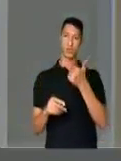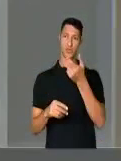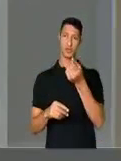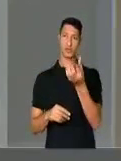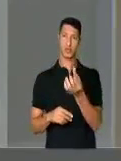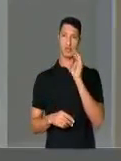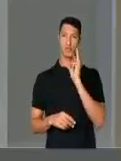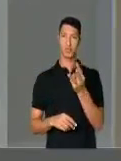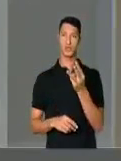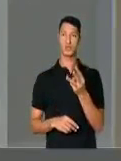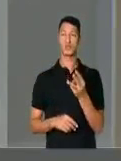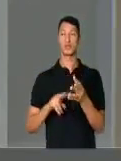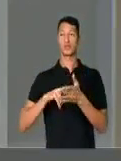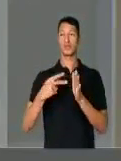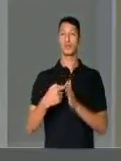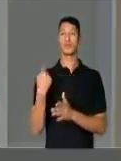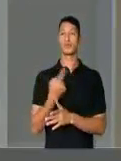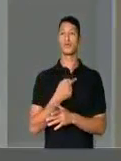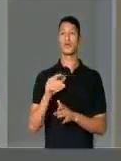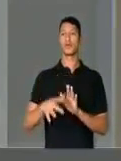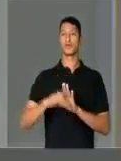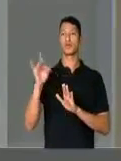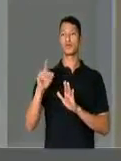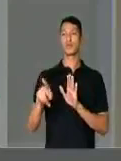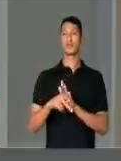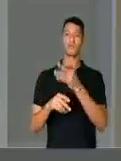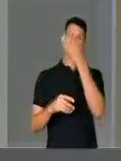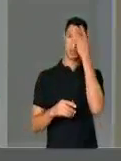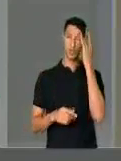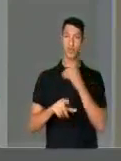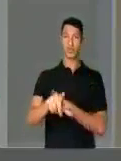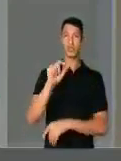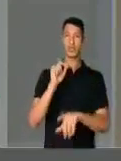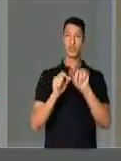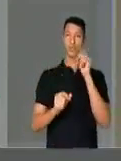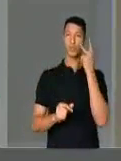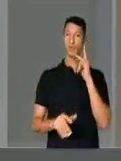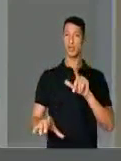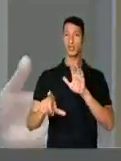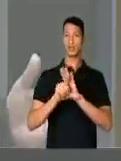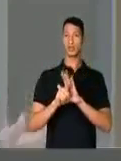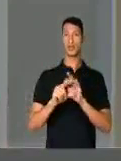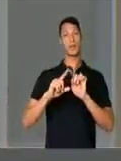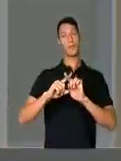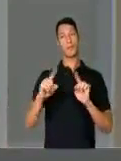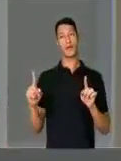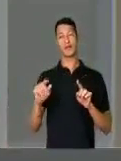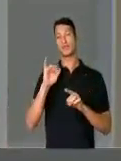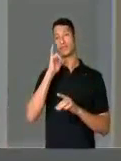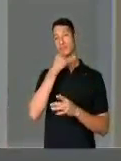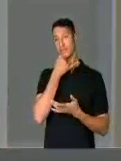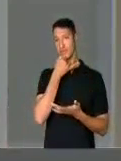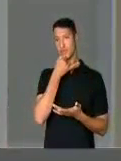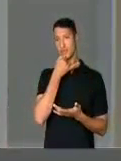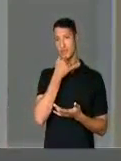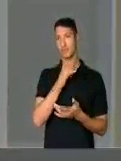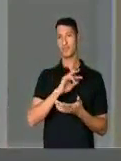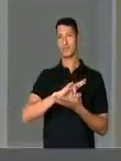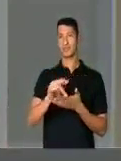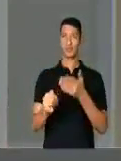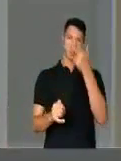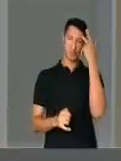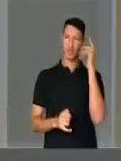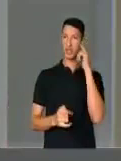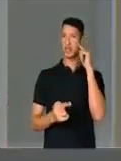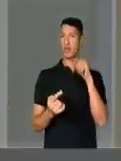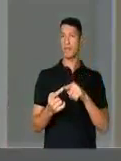206 milhões. Ou seja, nós somos os privilegiados, aqueles escolhidos para legislar. Mas, infelizmente, muitos